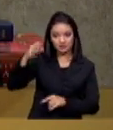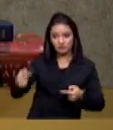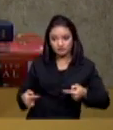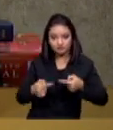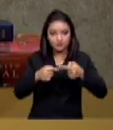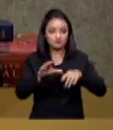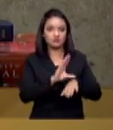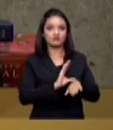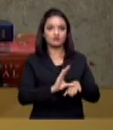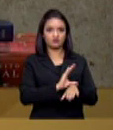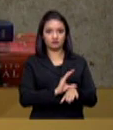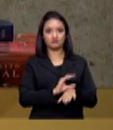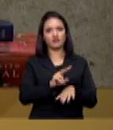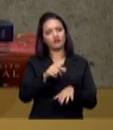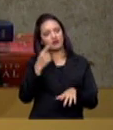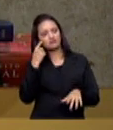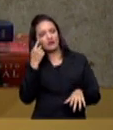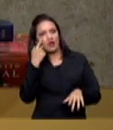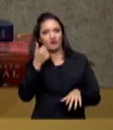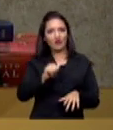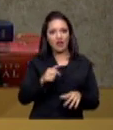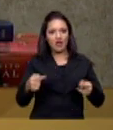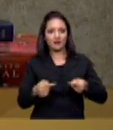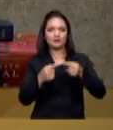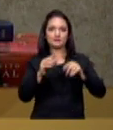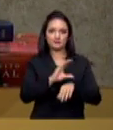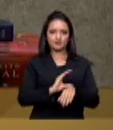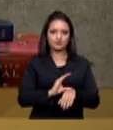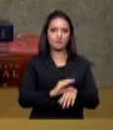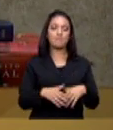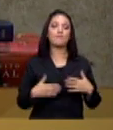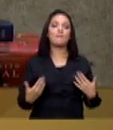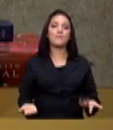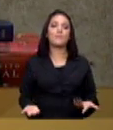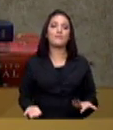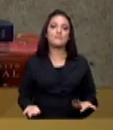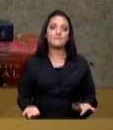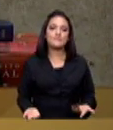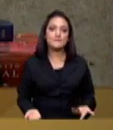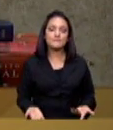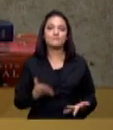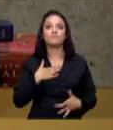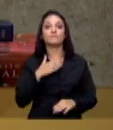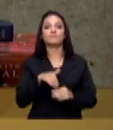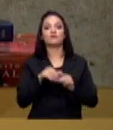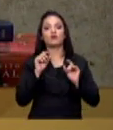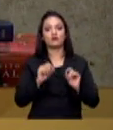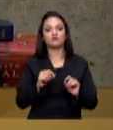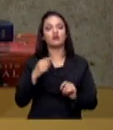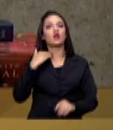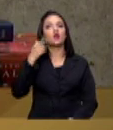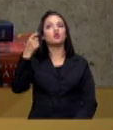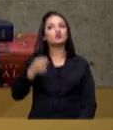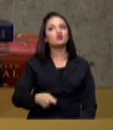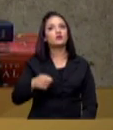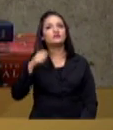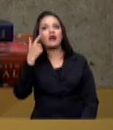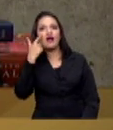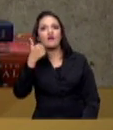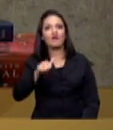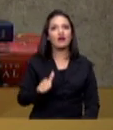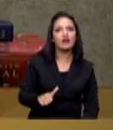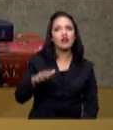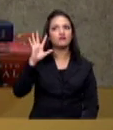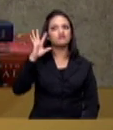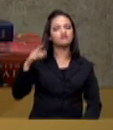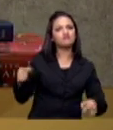estava apontando no meu voto é otorgar uma interpretação conforme a esse artigo, autorizando